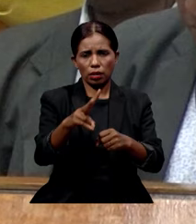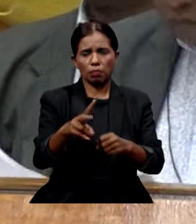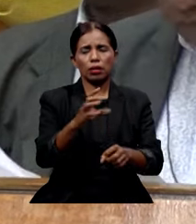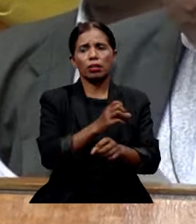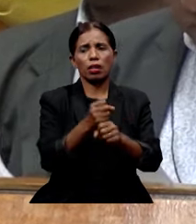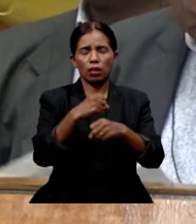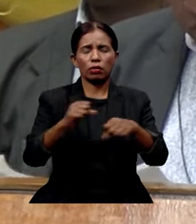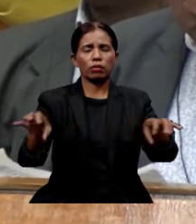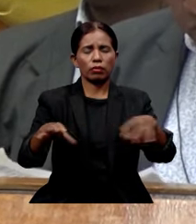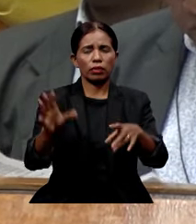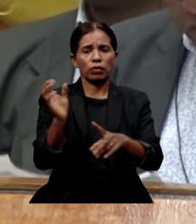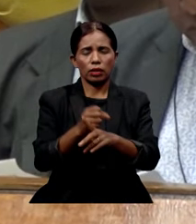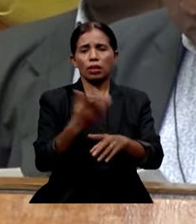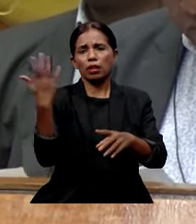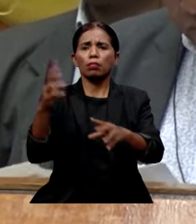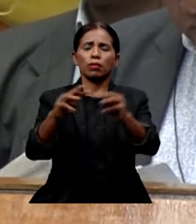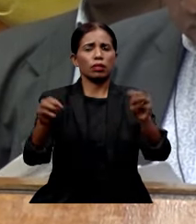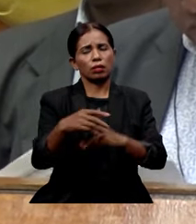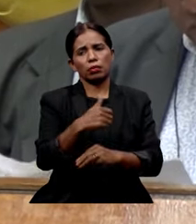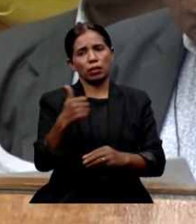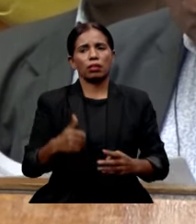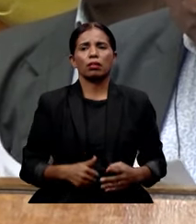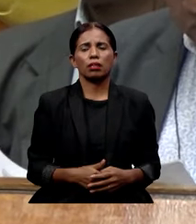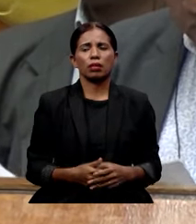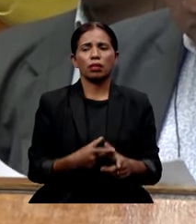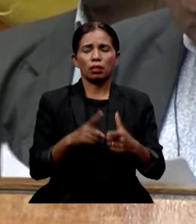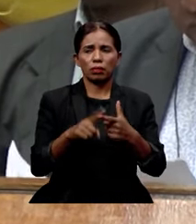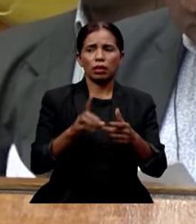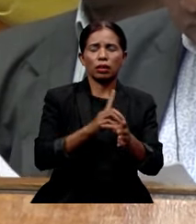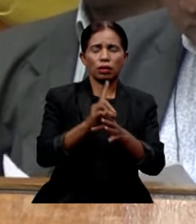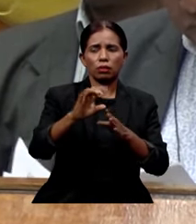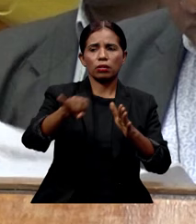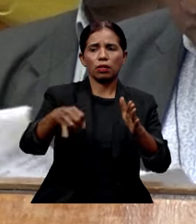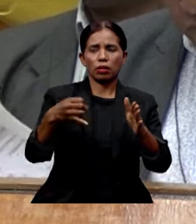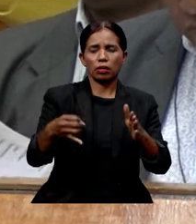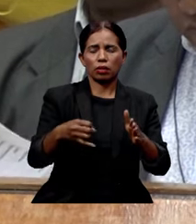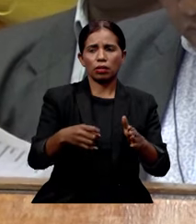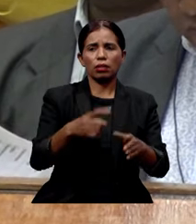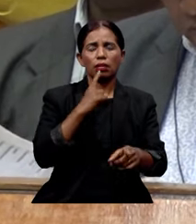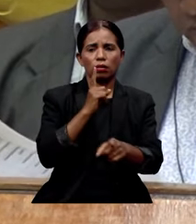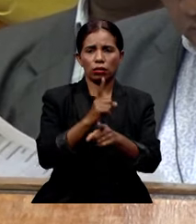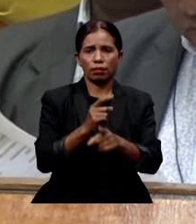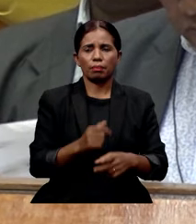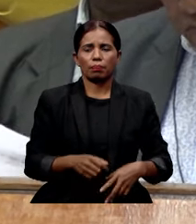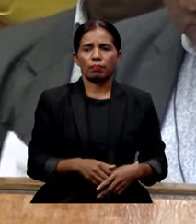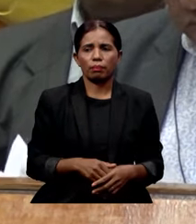serviços e ao município balo depois de diretor geral hasaine reagem que das